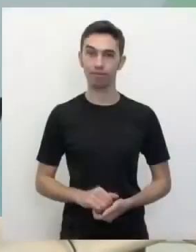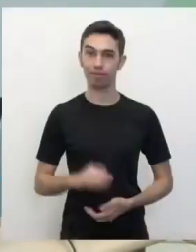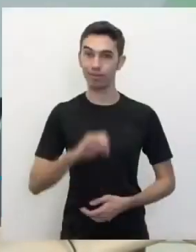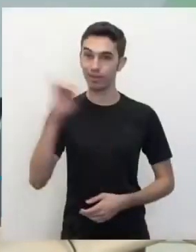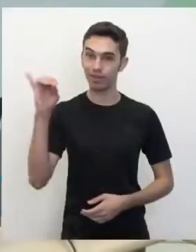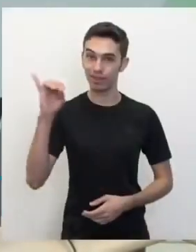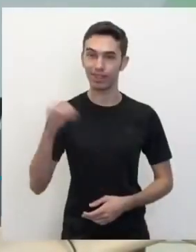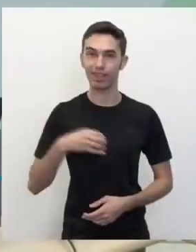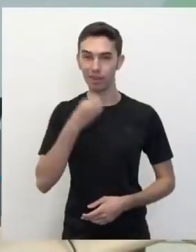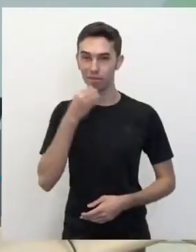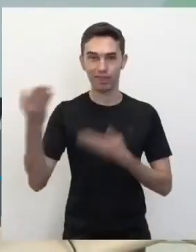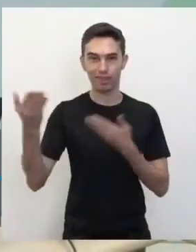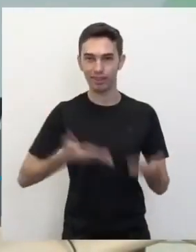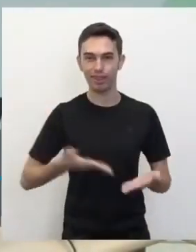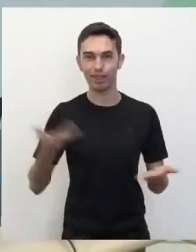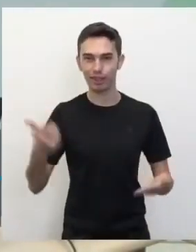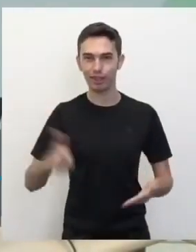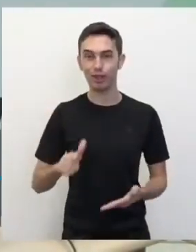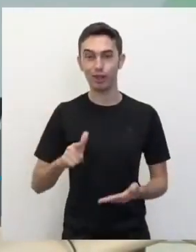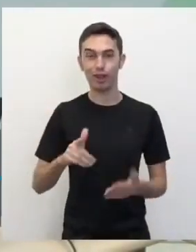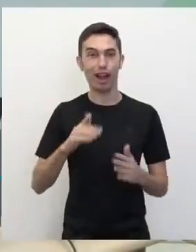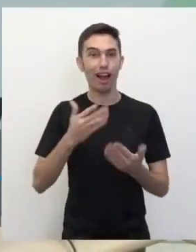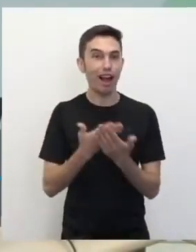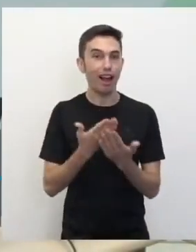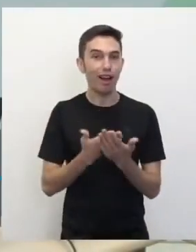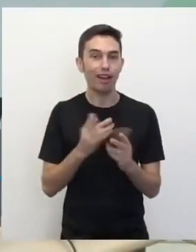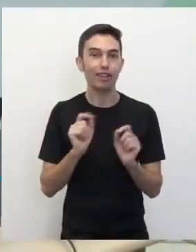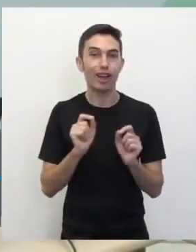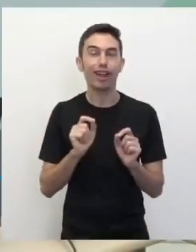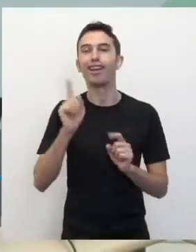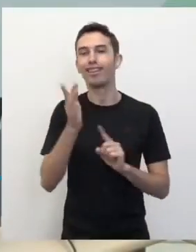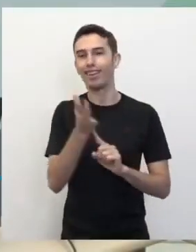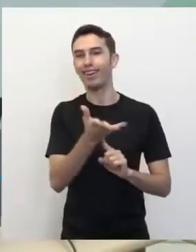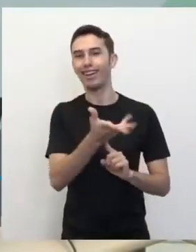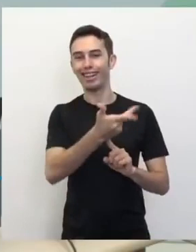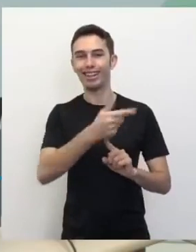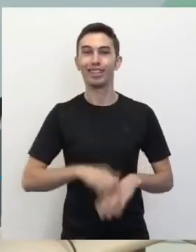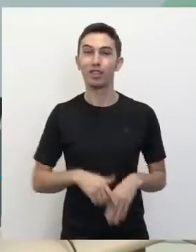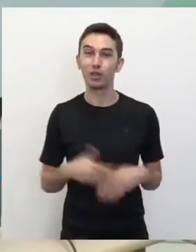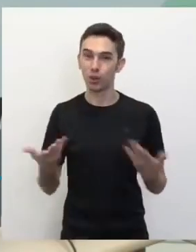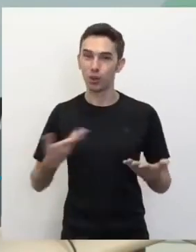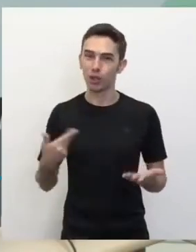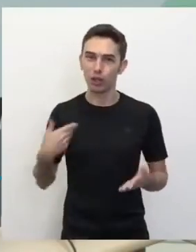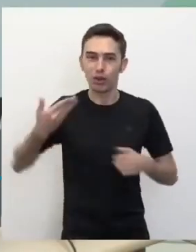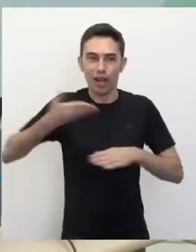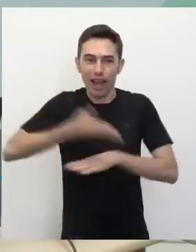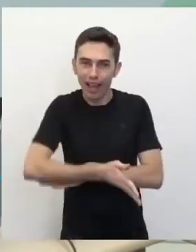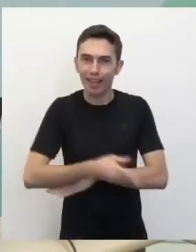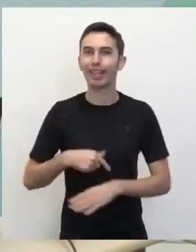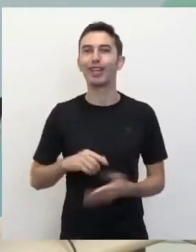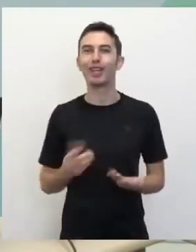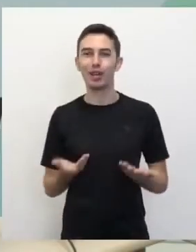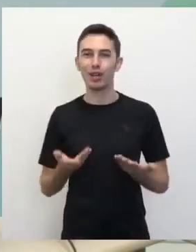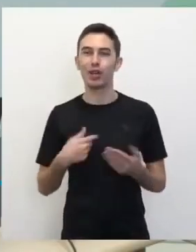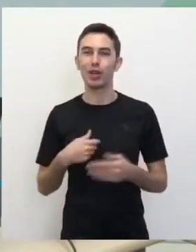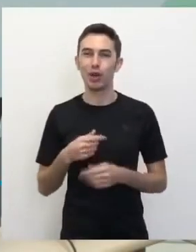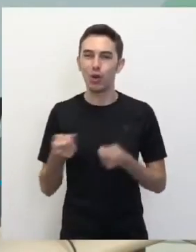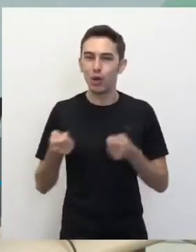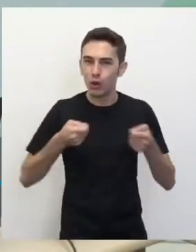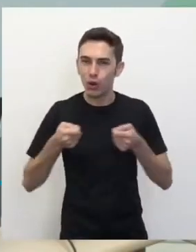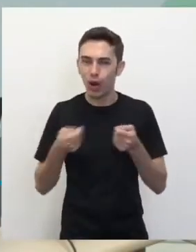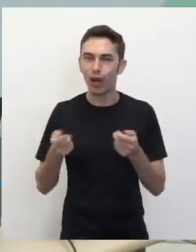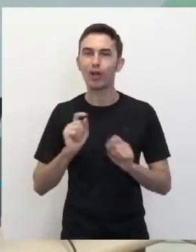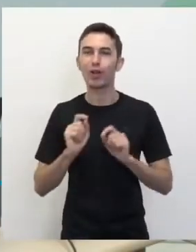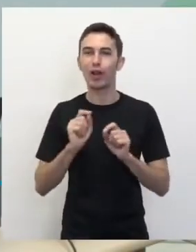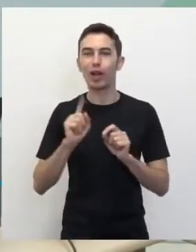Olá, sejam todos bem-vindos para mais uma aula de arte. É, isso mesmo, hoje eu estou invadindo o espaço aqui, controlando aí para